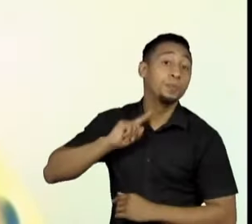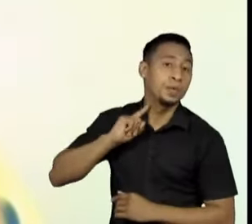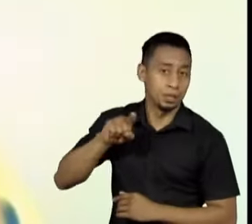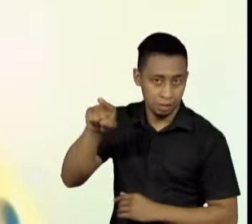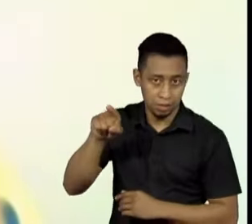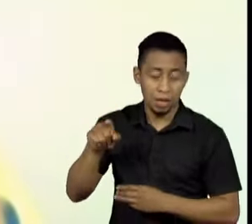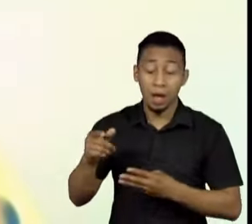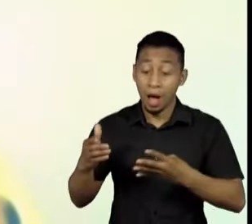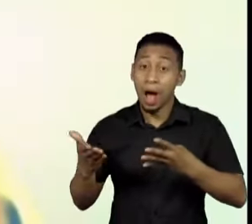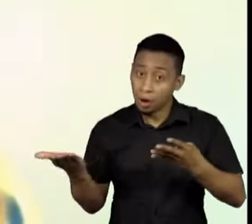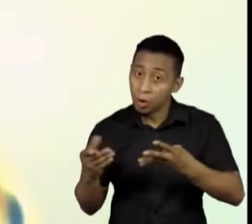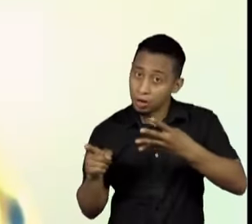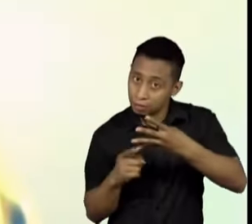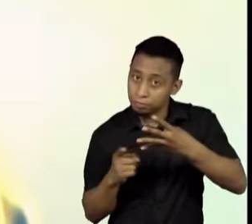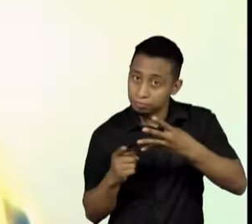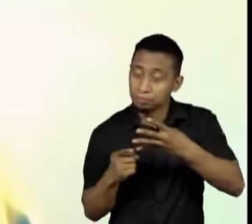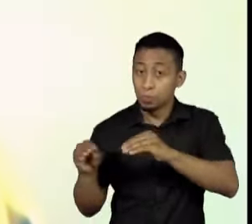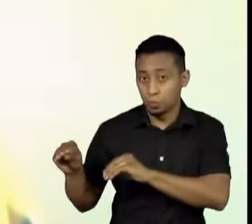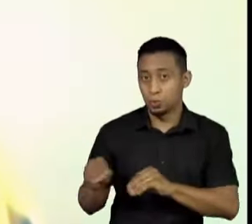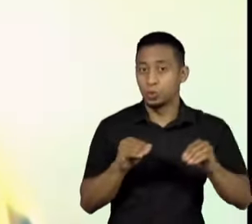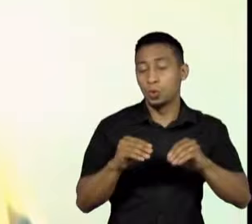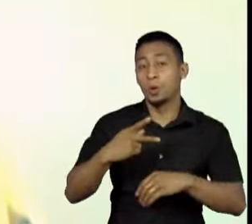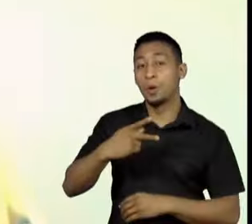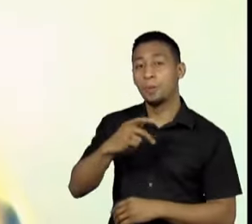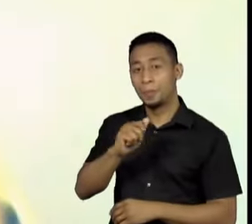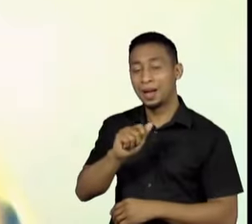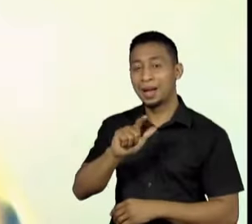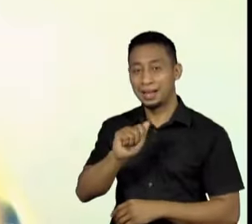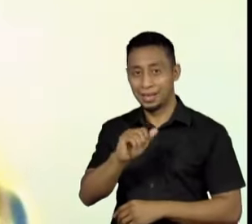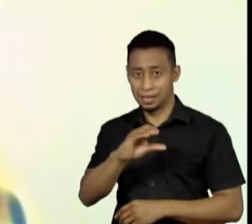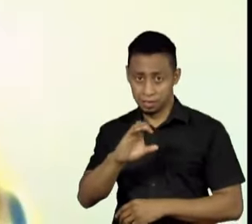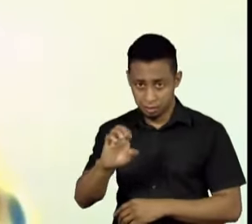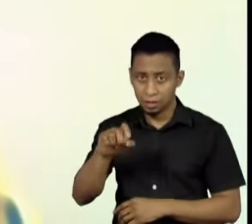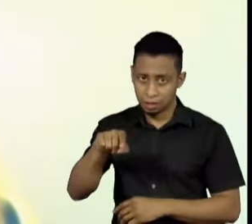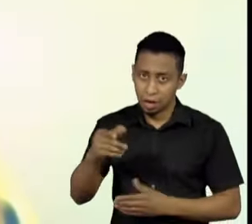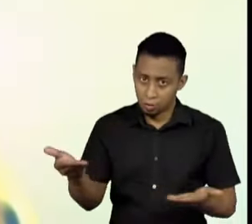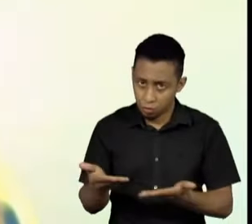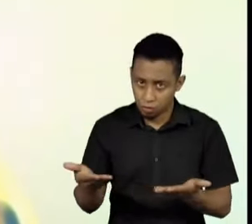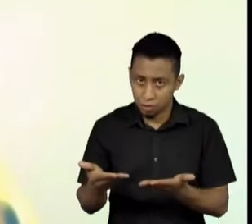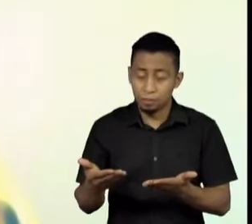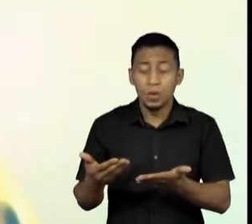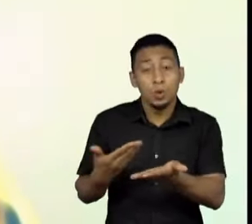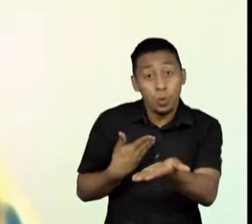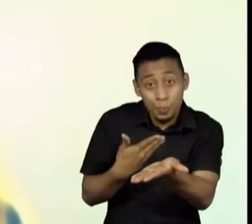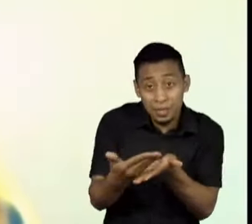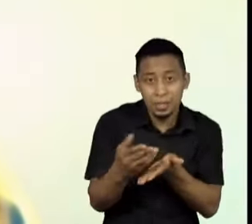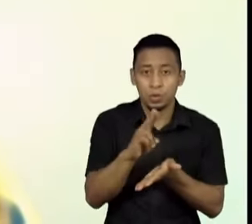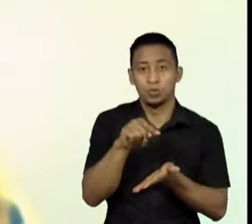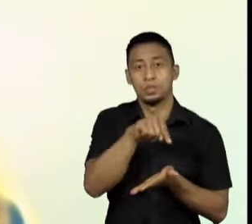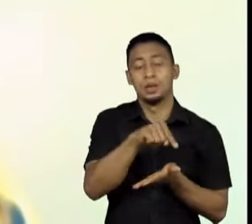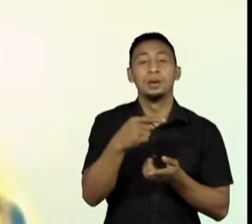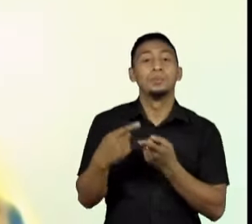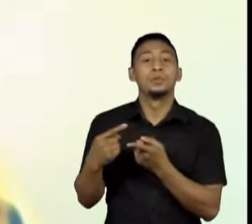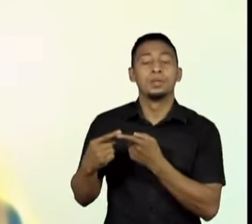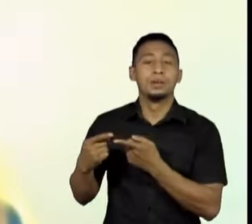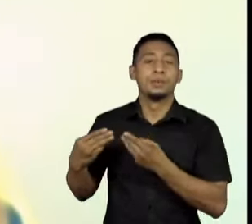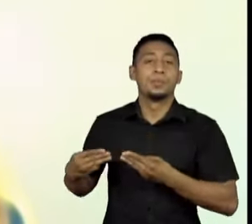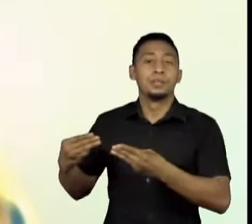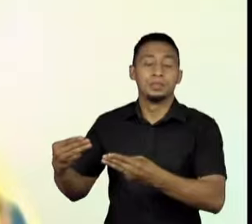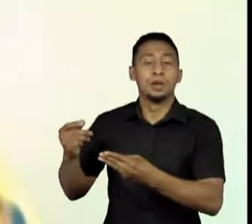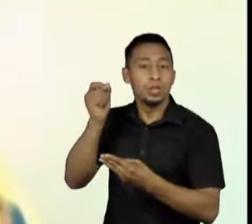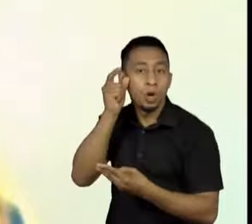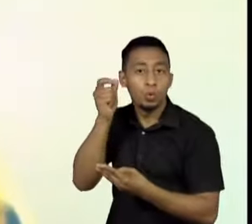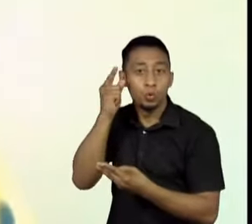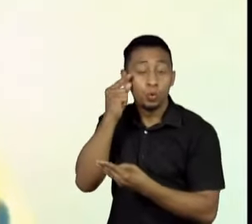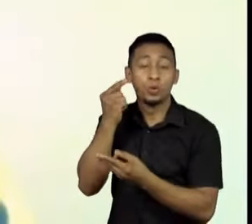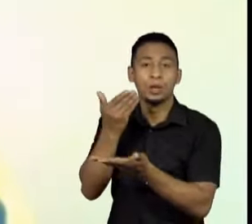editora Palas, né, que eu também chego nessa editora quando o Ministério da Cultura abre um projeto